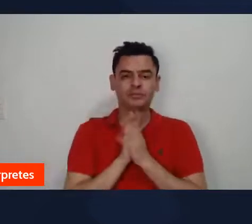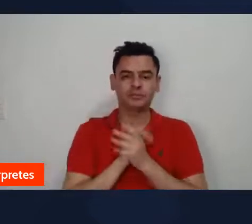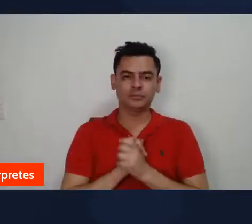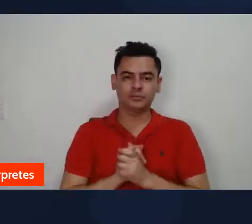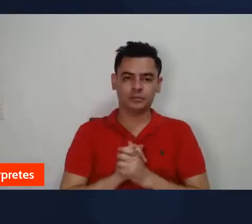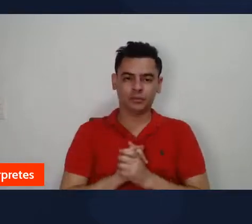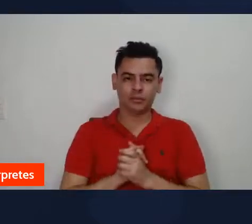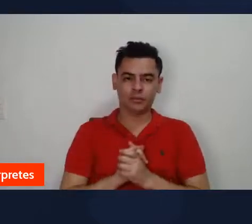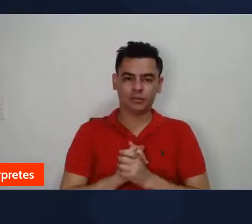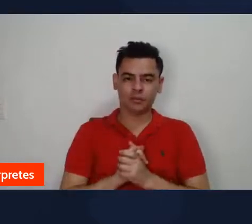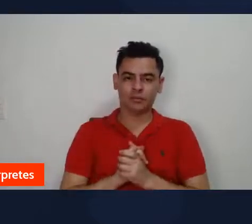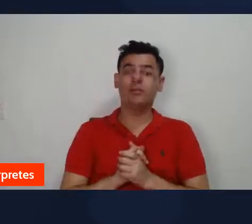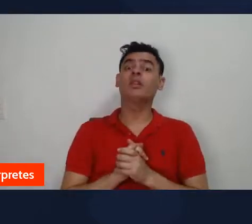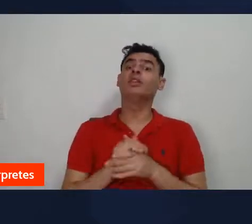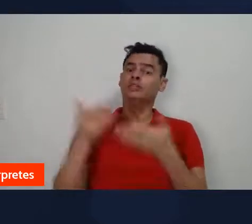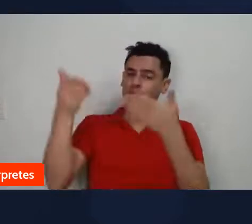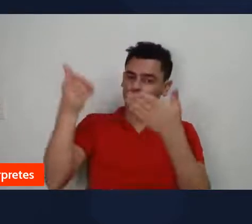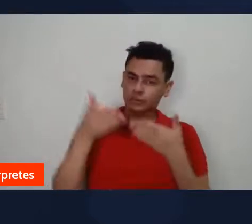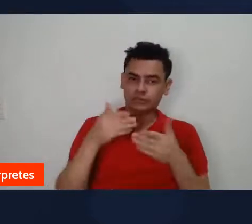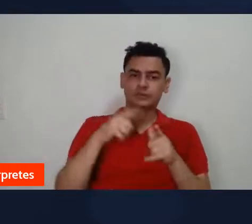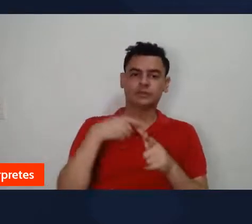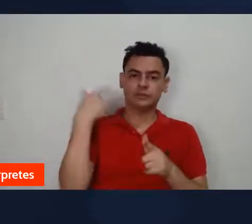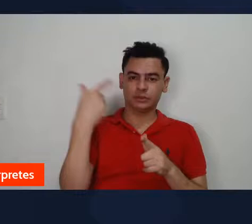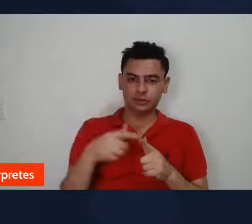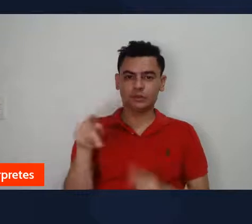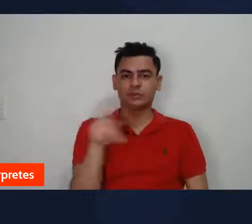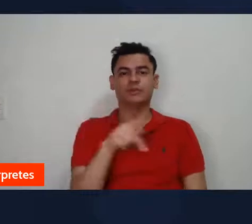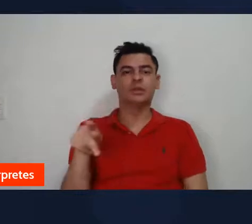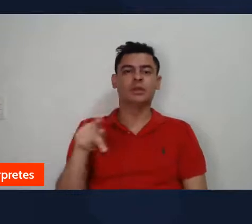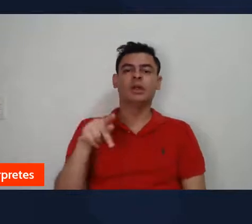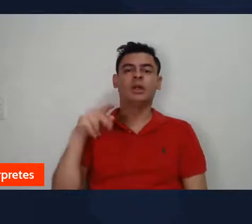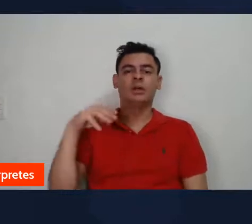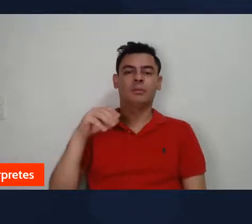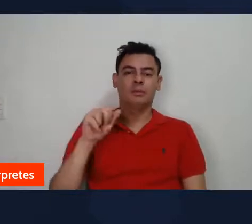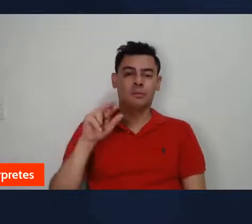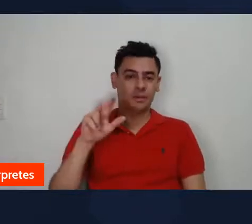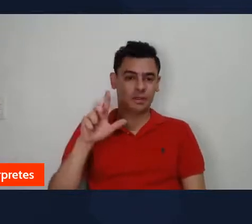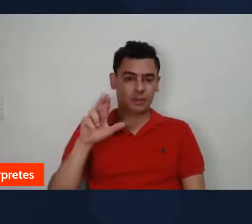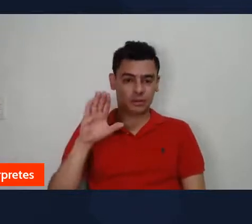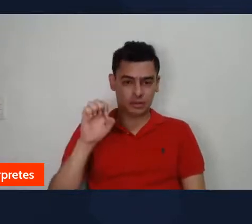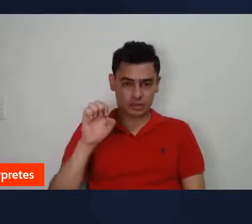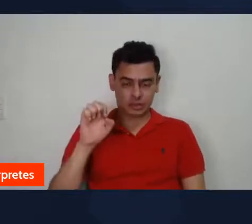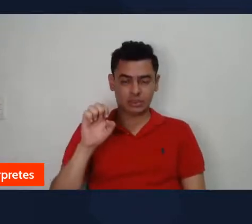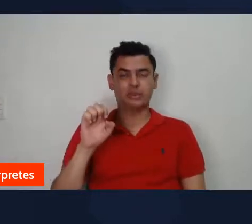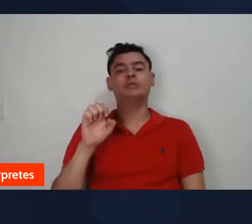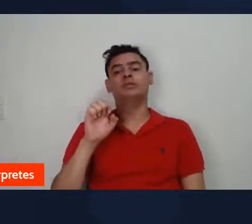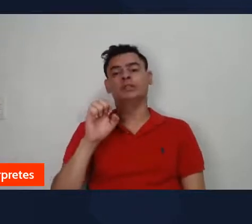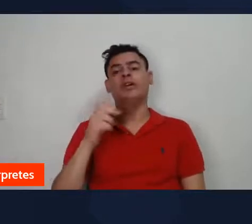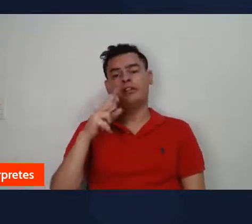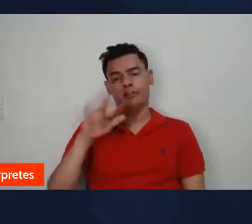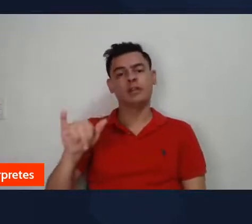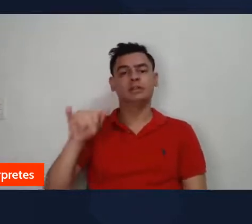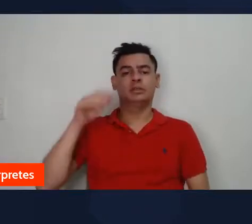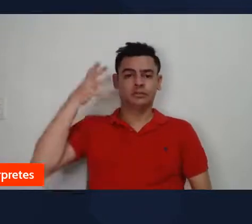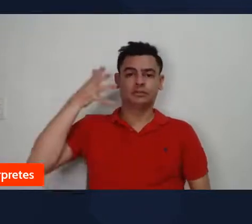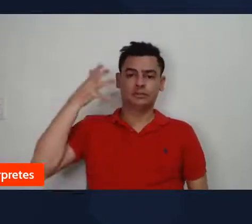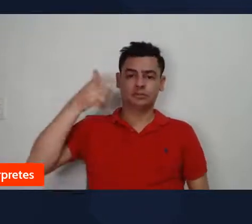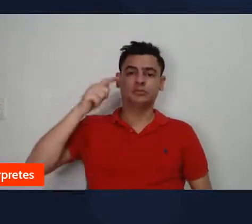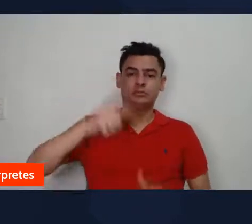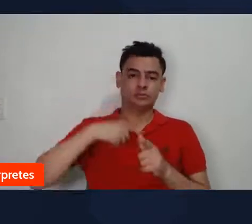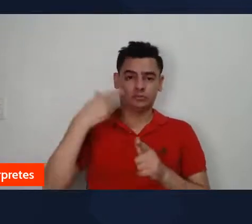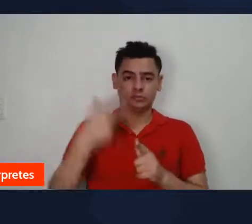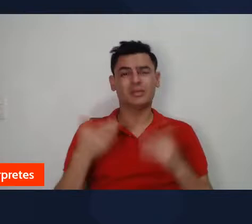no próximo encontro, dia 1º, trazer a professora Marluce para ela continuar, para encerrar a sua fala. Mas hoje, devido ao horário, a gente